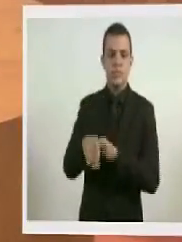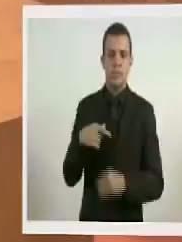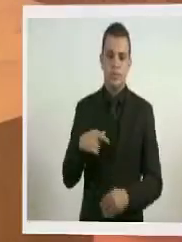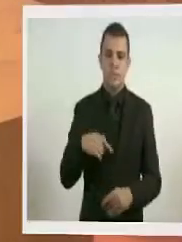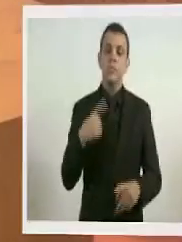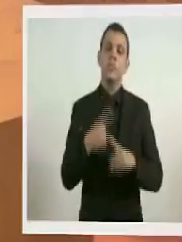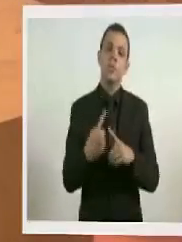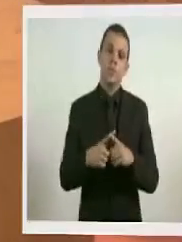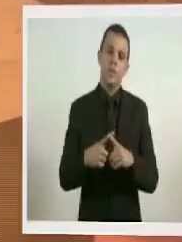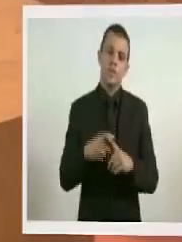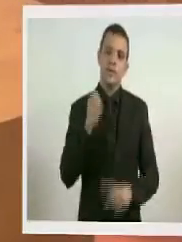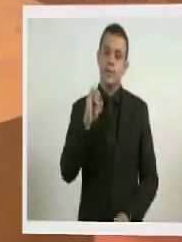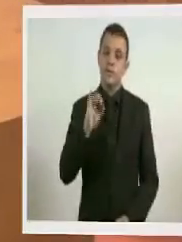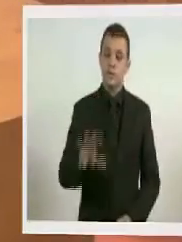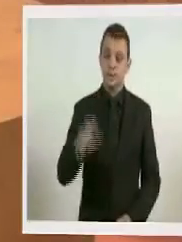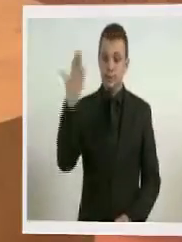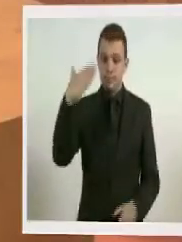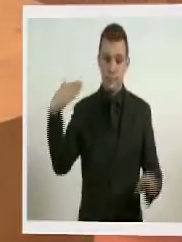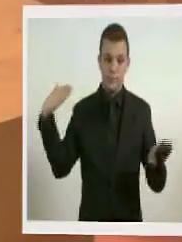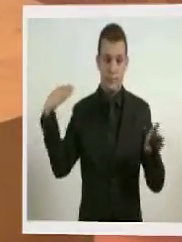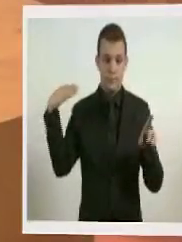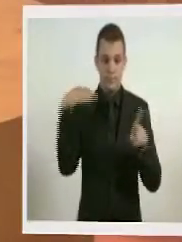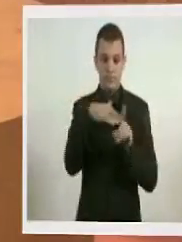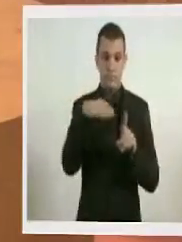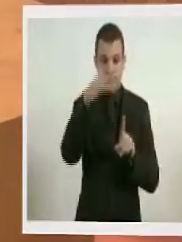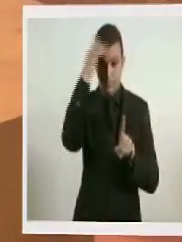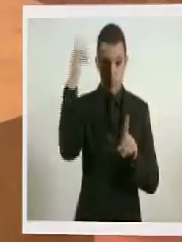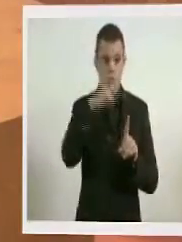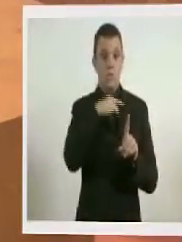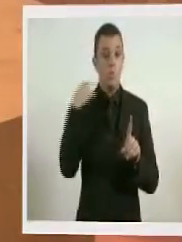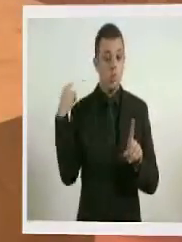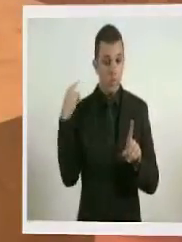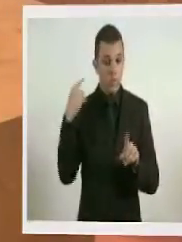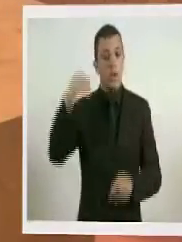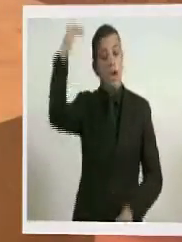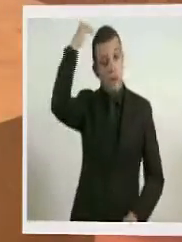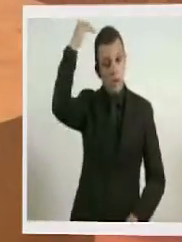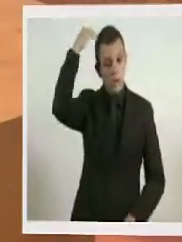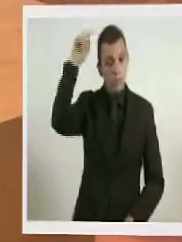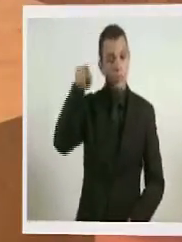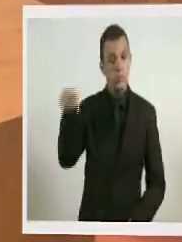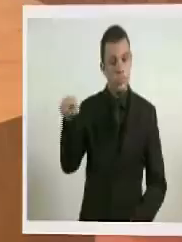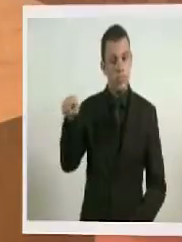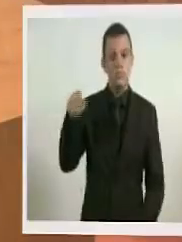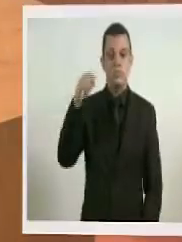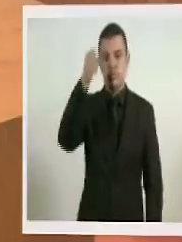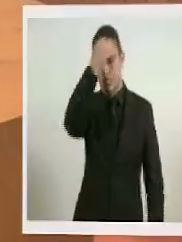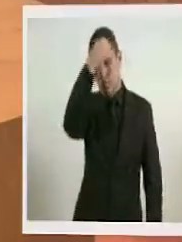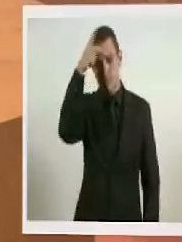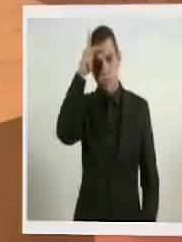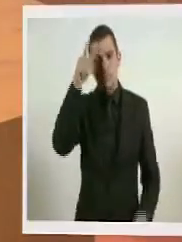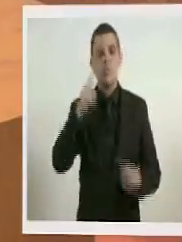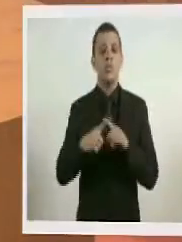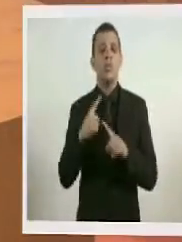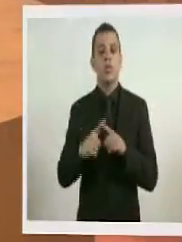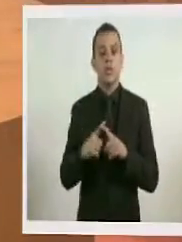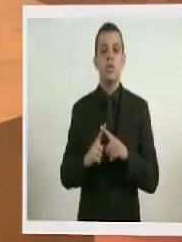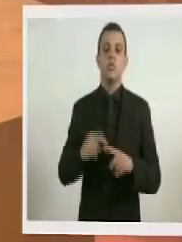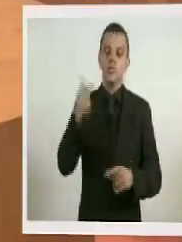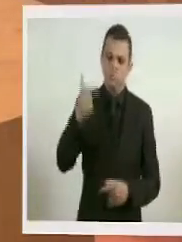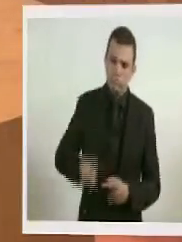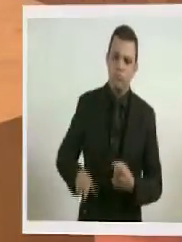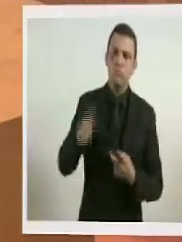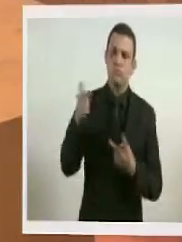um acidente com vítimas fatais, ele vai ser o responsabilizado. Porque por diversas vezes nós já tratamos